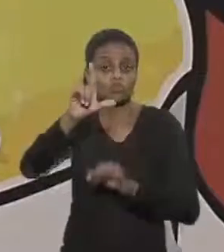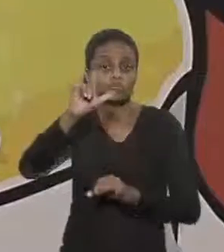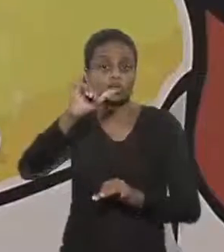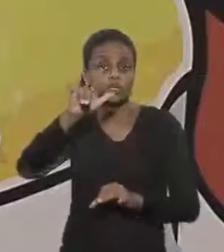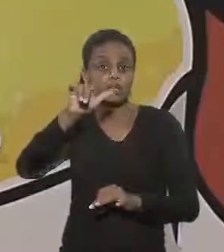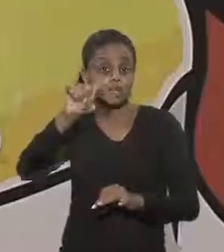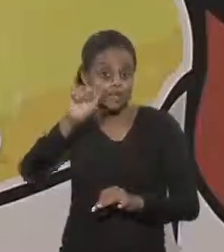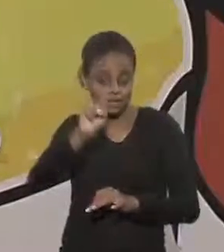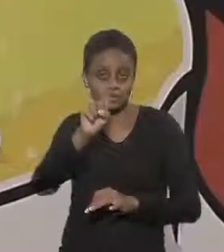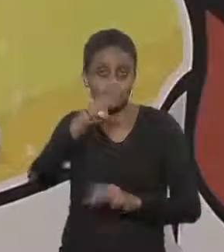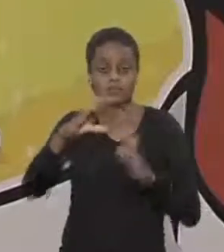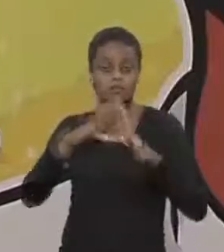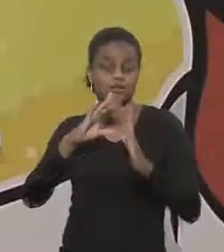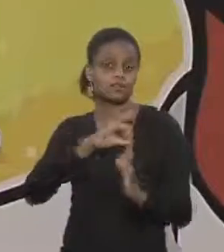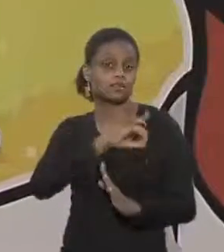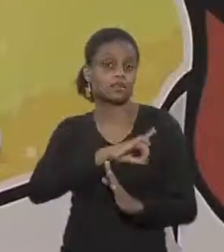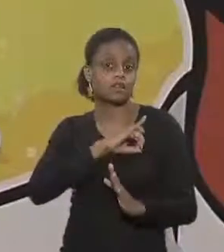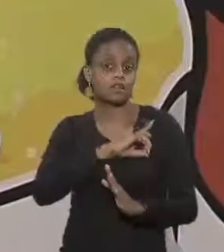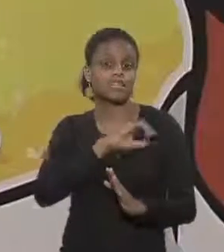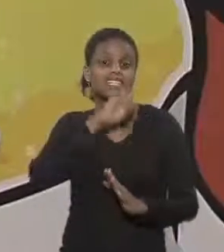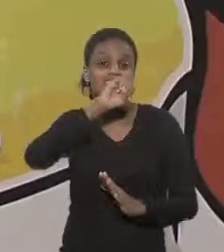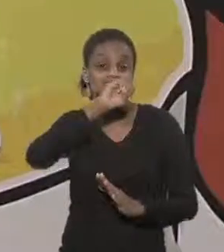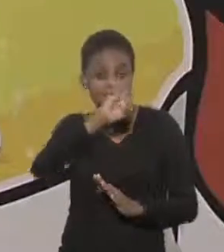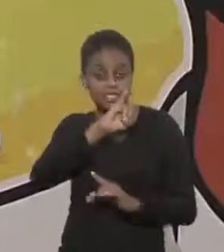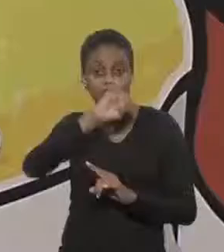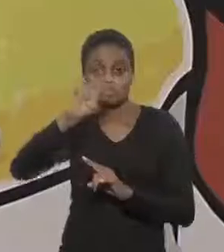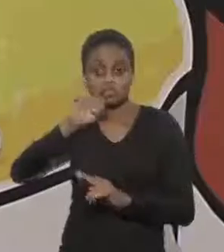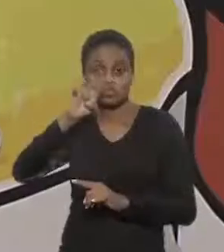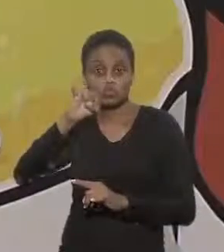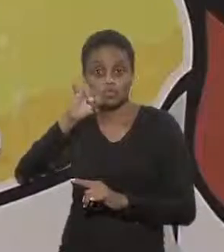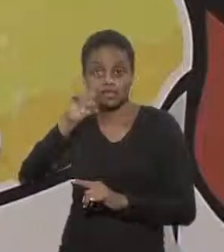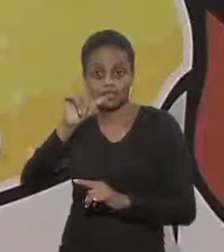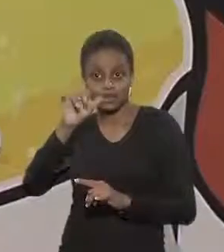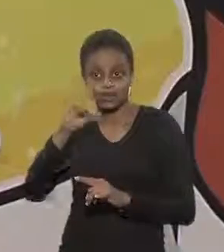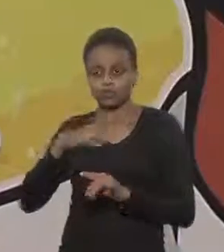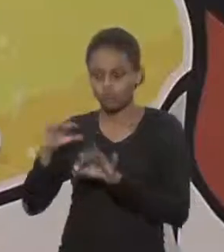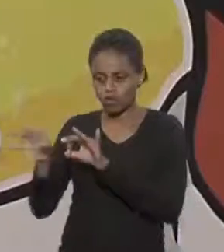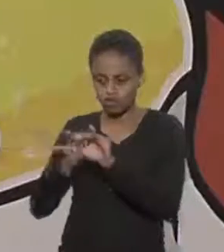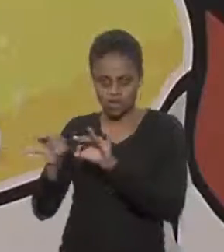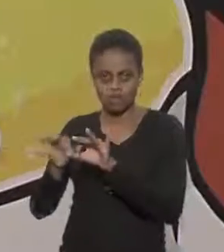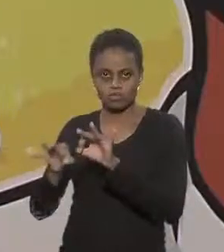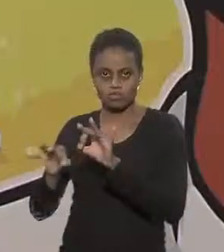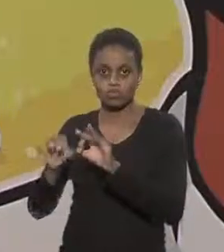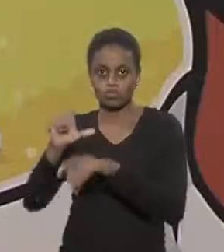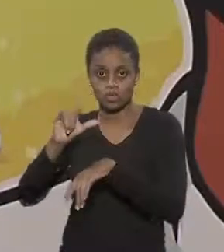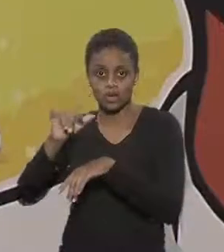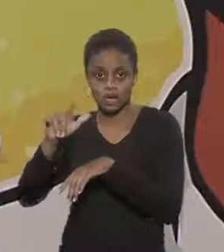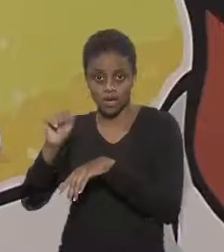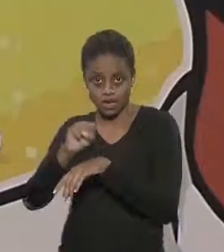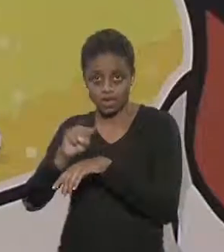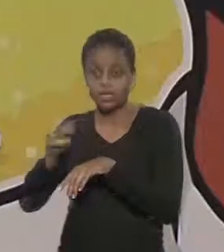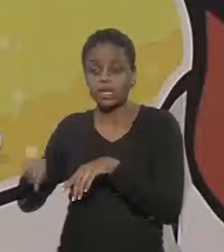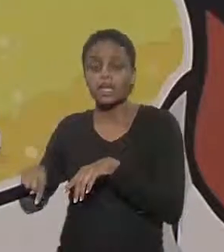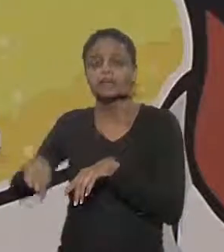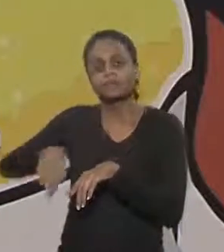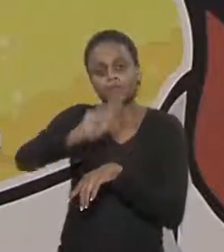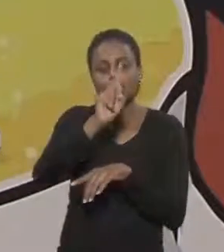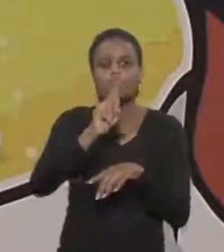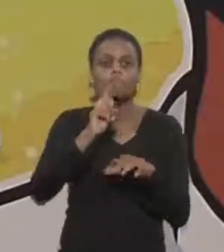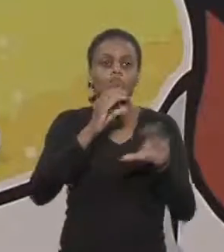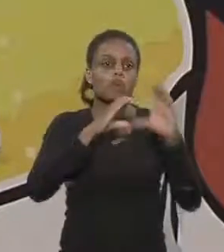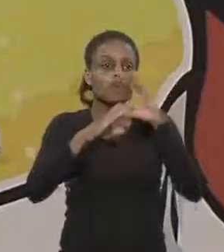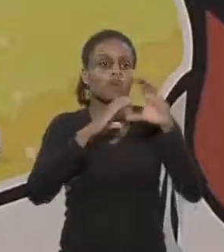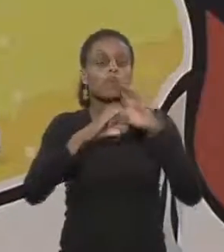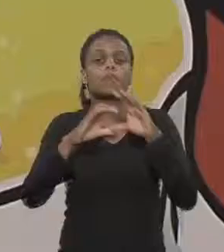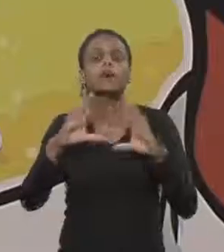o Projeto Lilás, em que a delegacia, se o juizado tiver o Projeto Lilás, ele